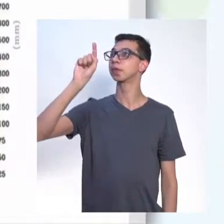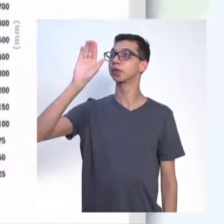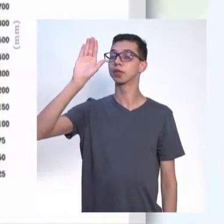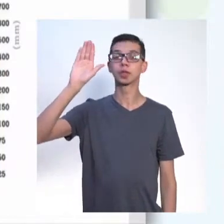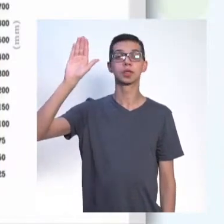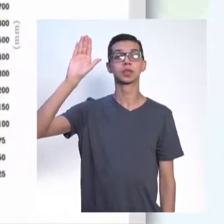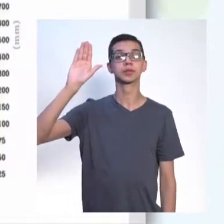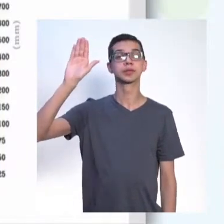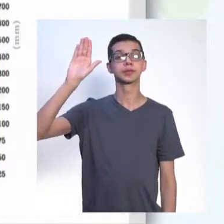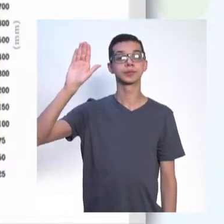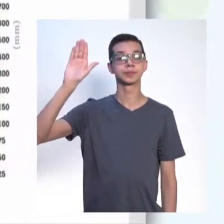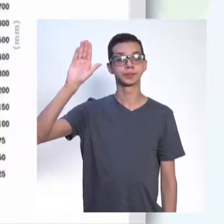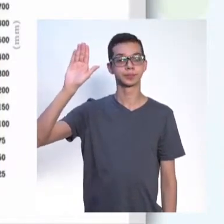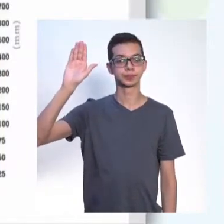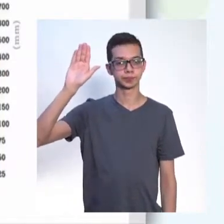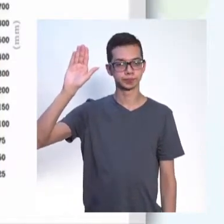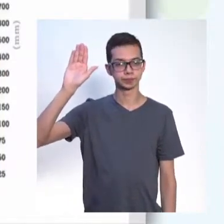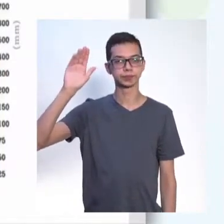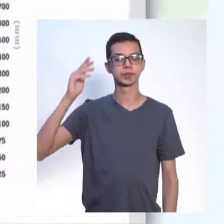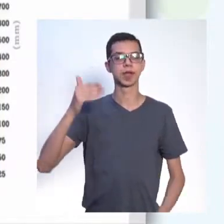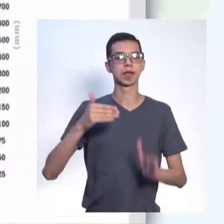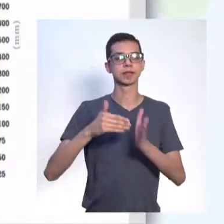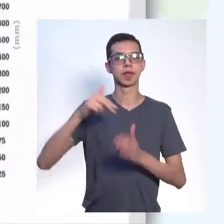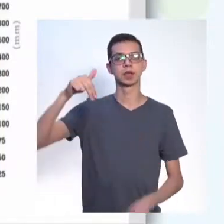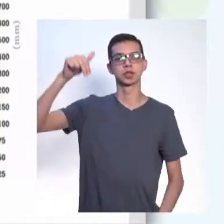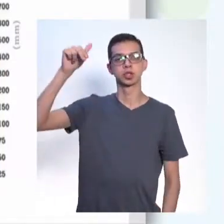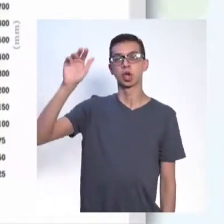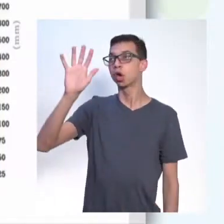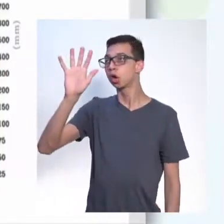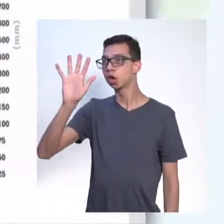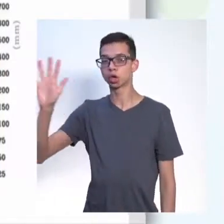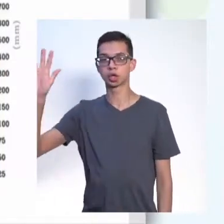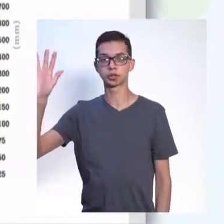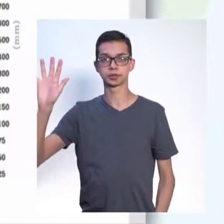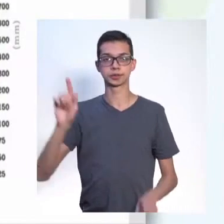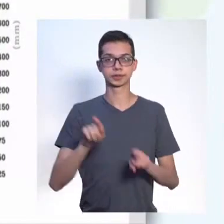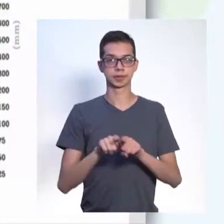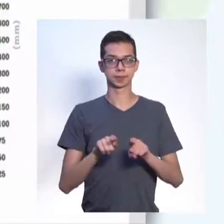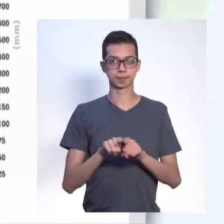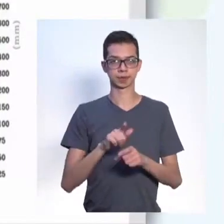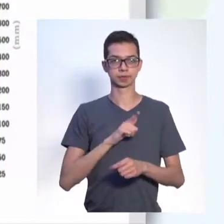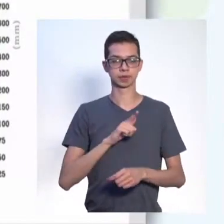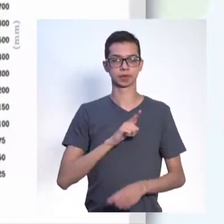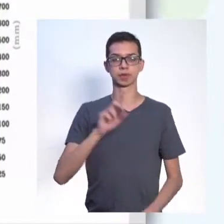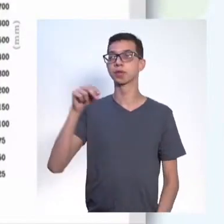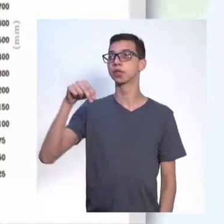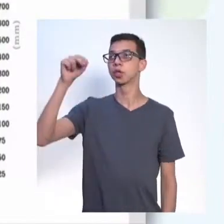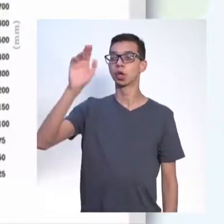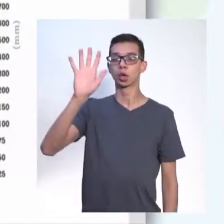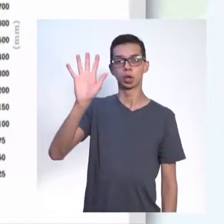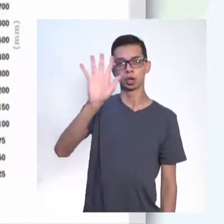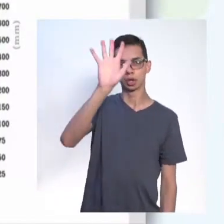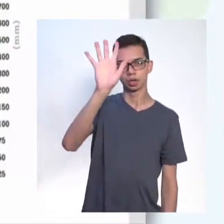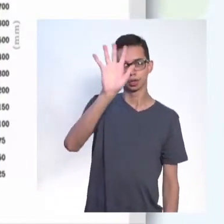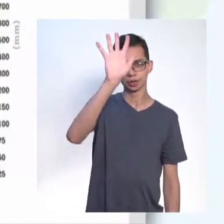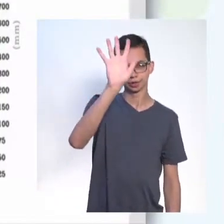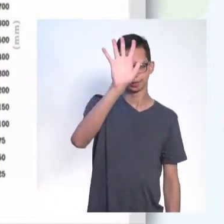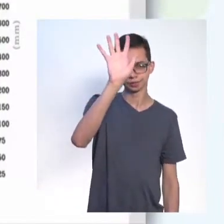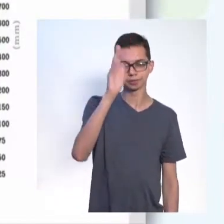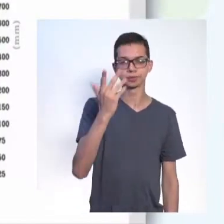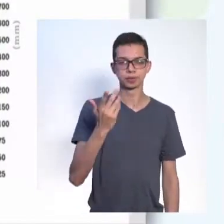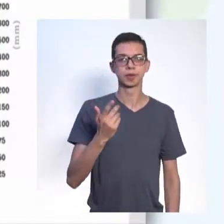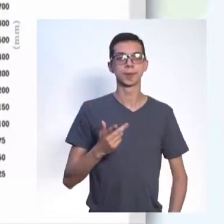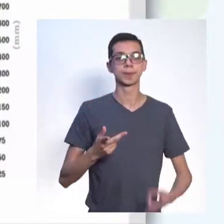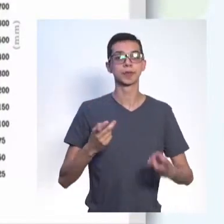o norte da região nordeste, também a faixa leste da região nordeste, a região interiorana da região nordeste, também